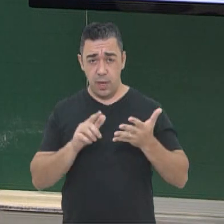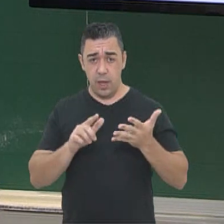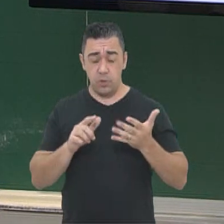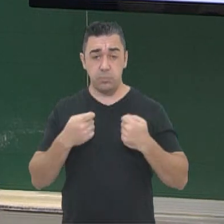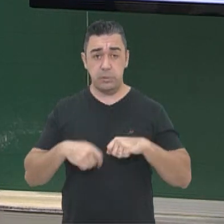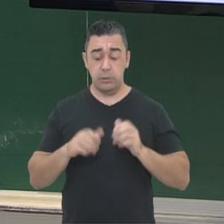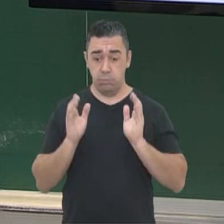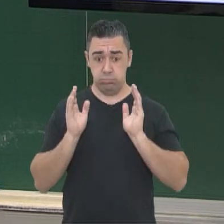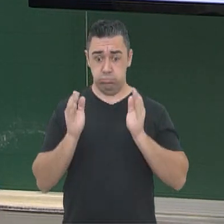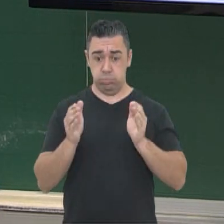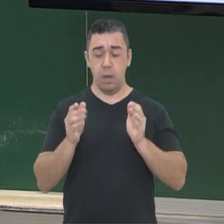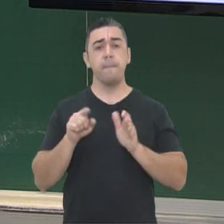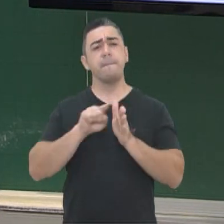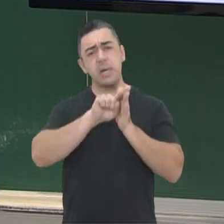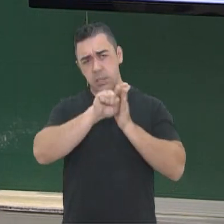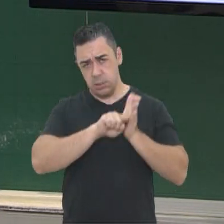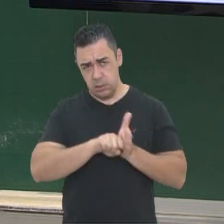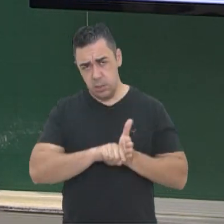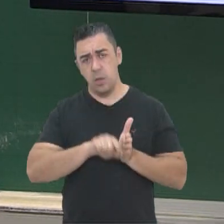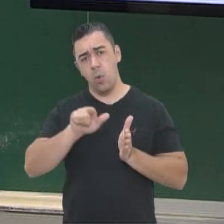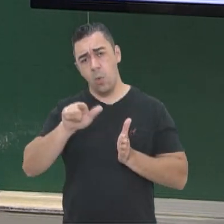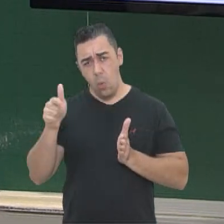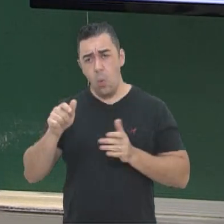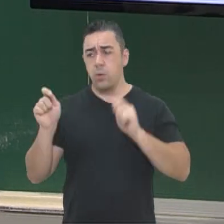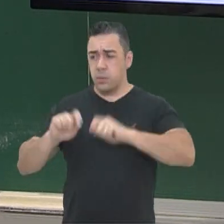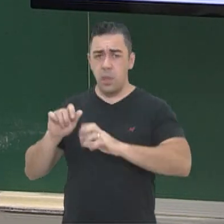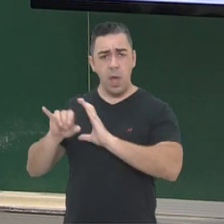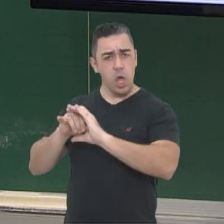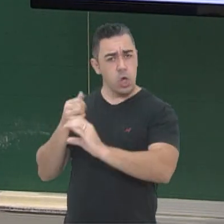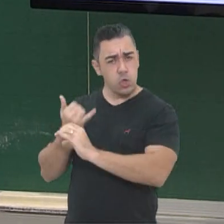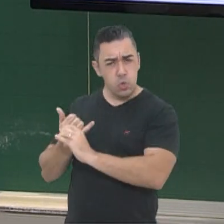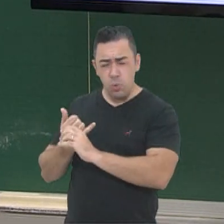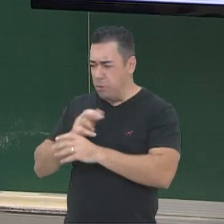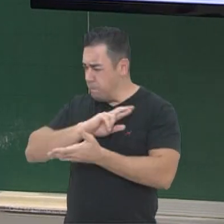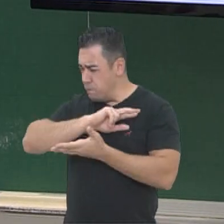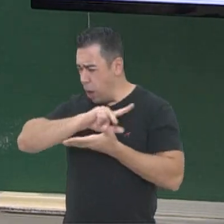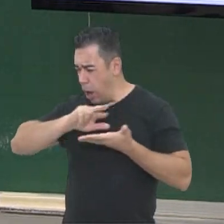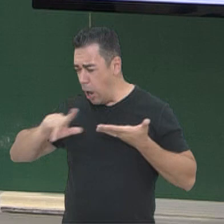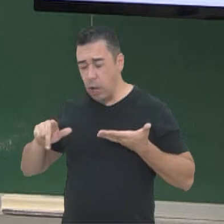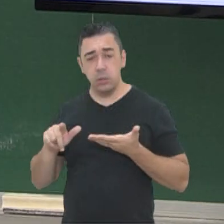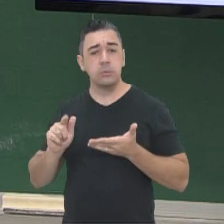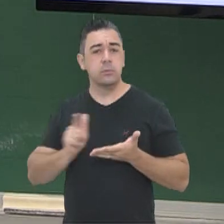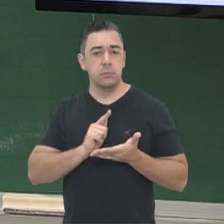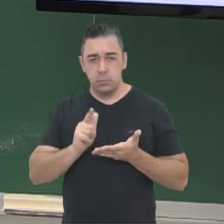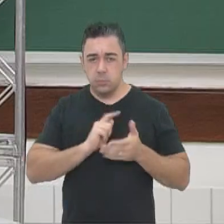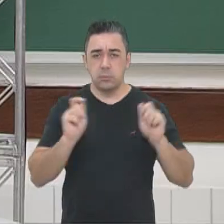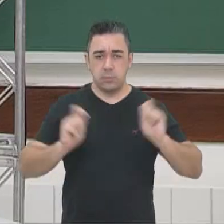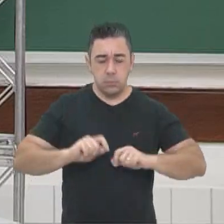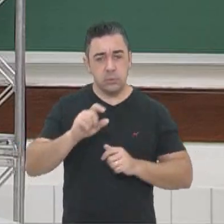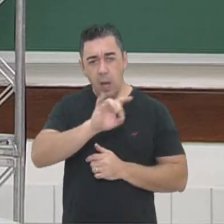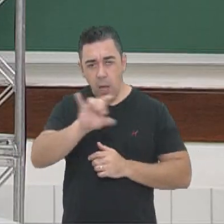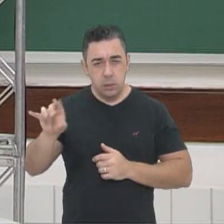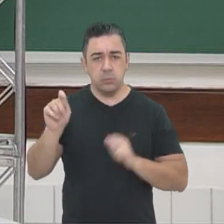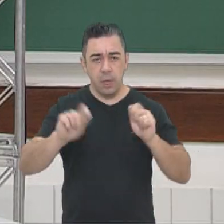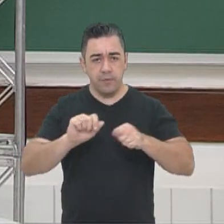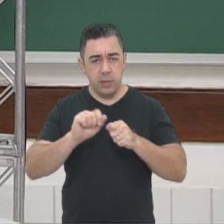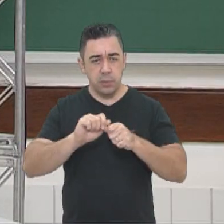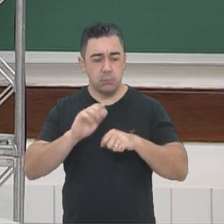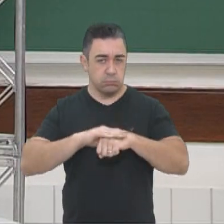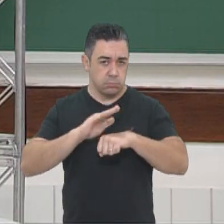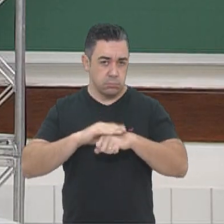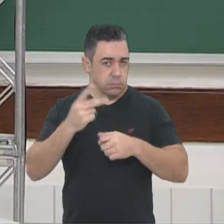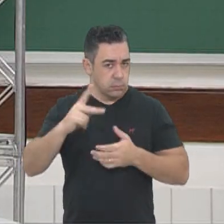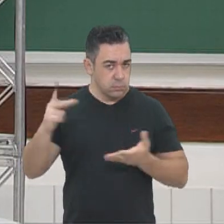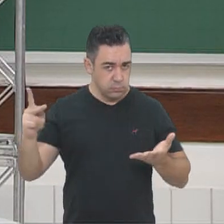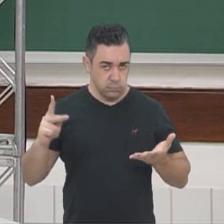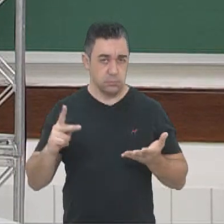está aqui, pesquisem outras maneiras, vão no YouTube, professor, enfim, cada um faz o seu jeito, tá? Então eu vou fazer dessa